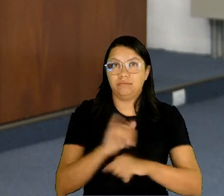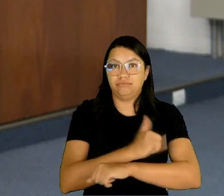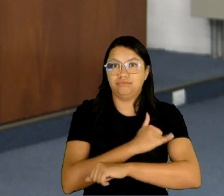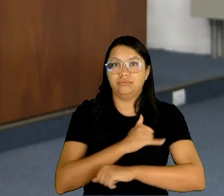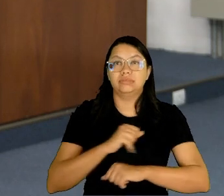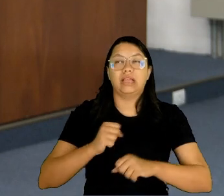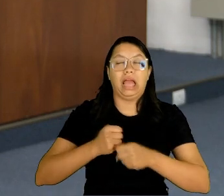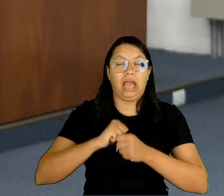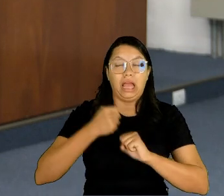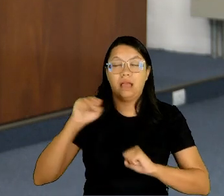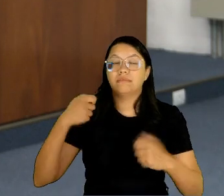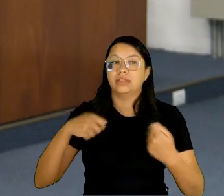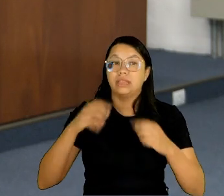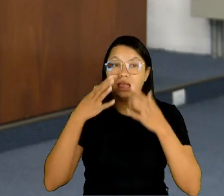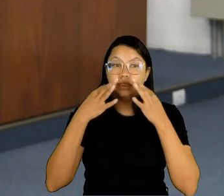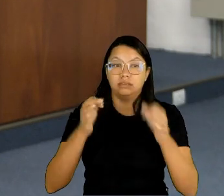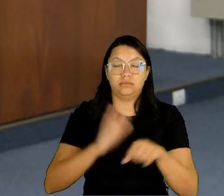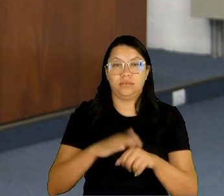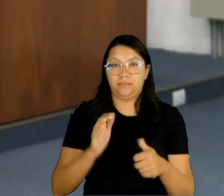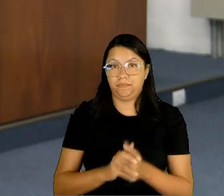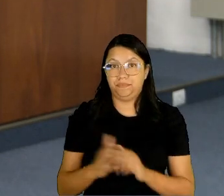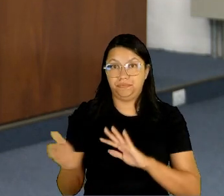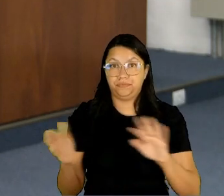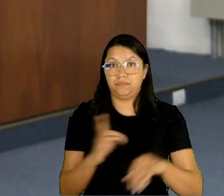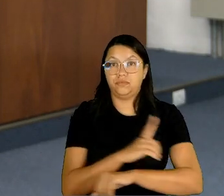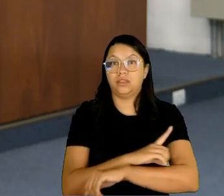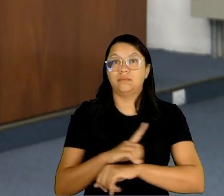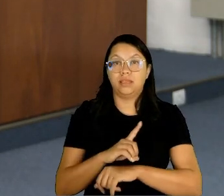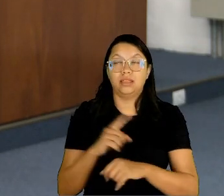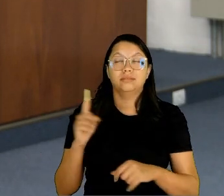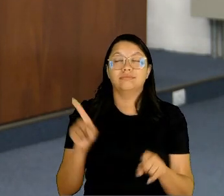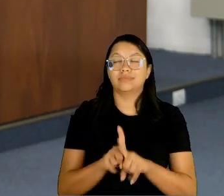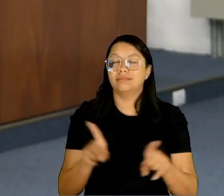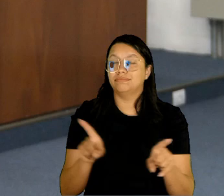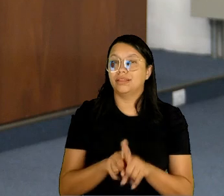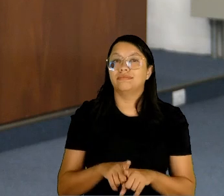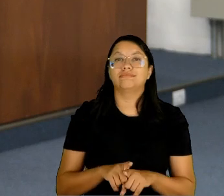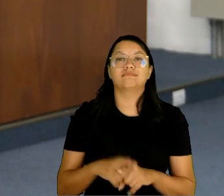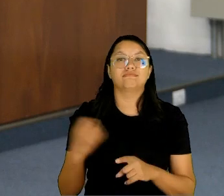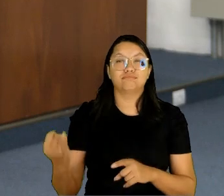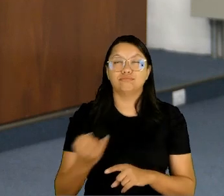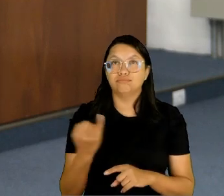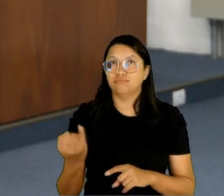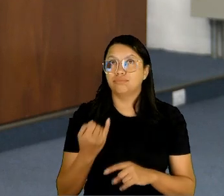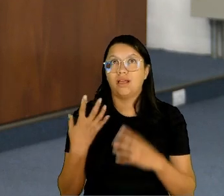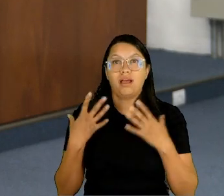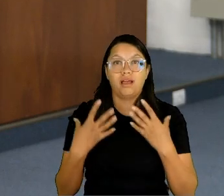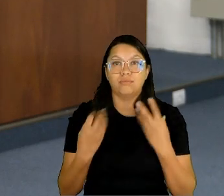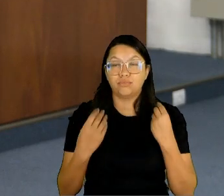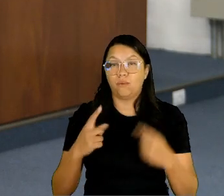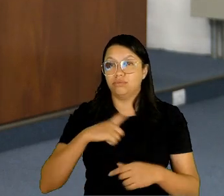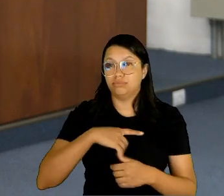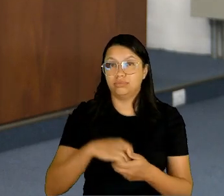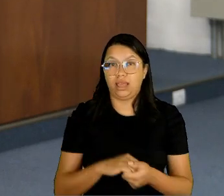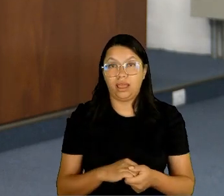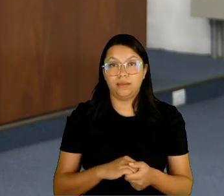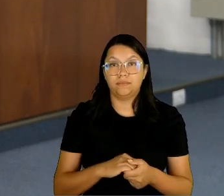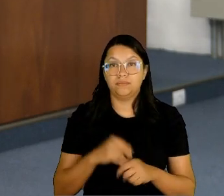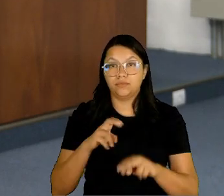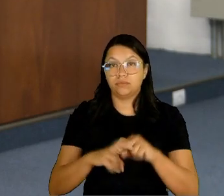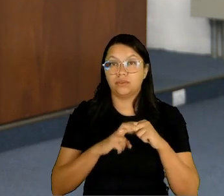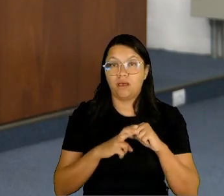uma atenção um pouquinho maior. Diabetes também é outra doença extremamente prevalente, bastante associada